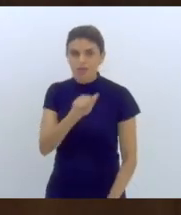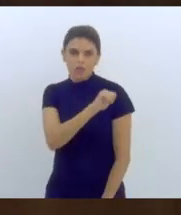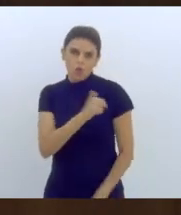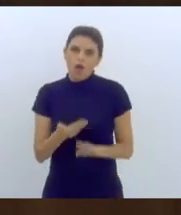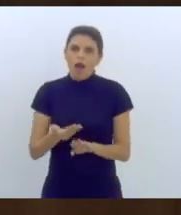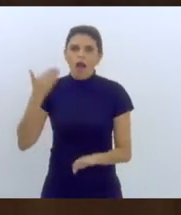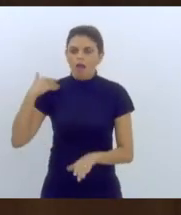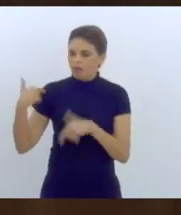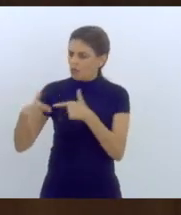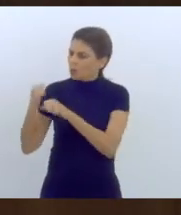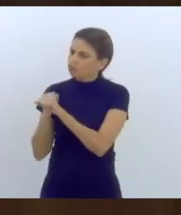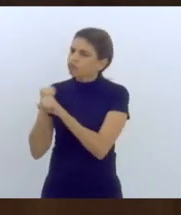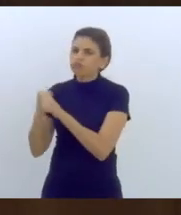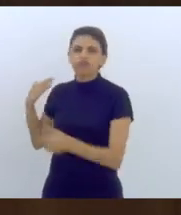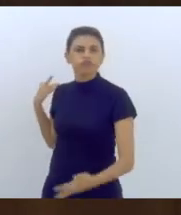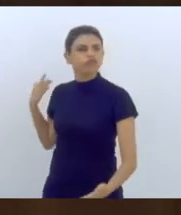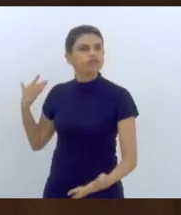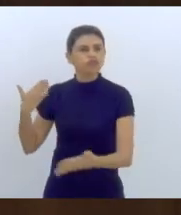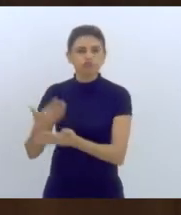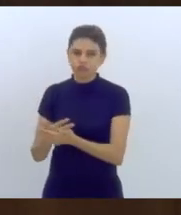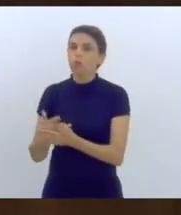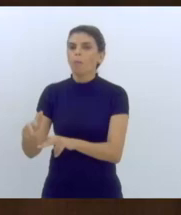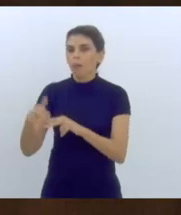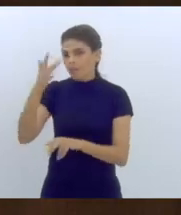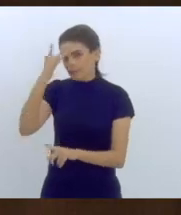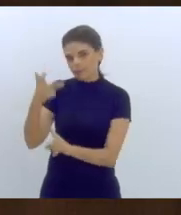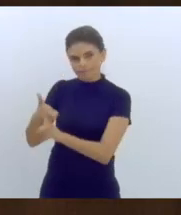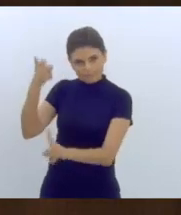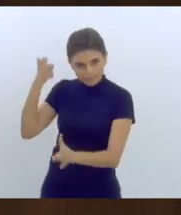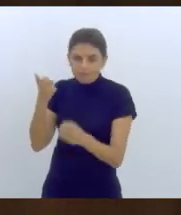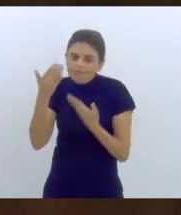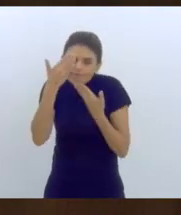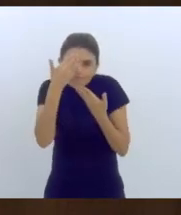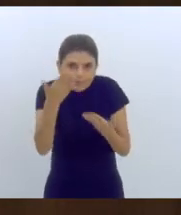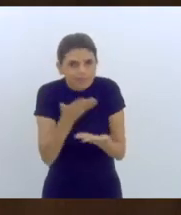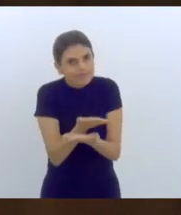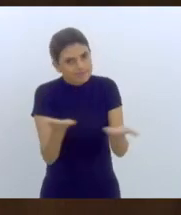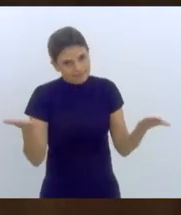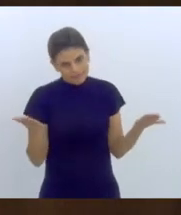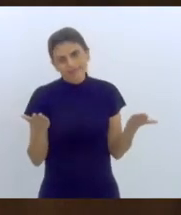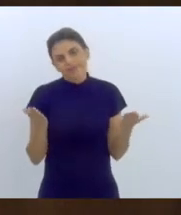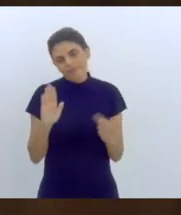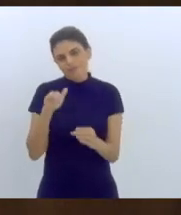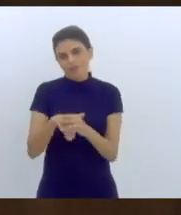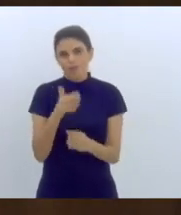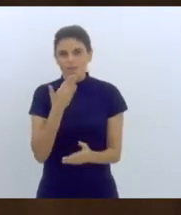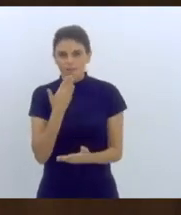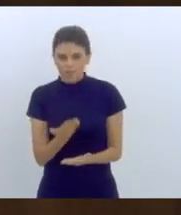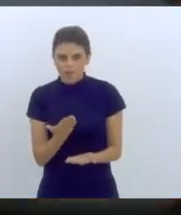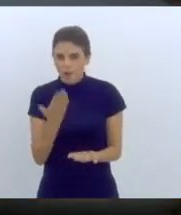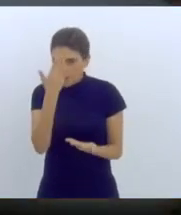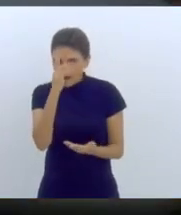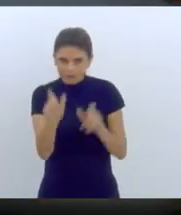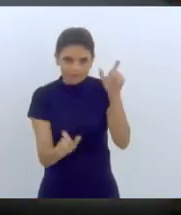antes, trabalharam a vida inteira e estavam sendo lesados pelos estelionatários. Muito obrigado a todos os deputados que votaram a favor.